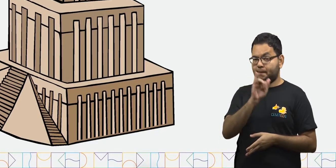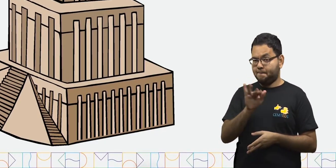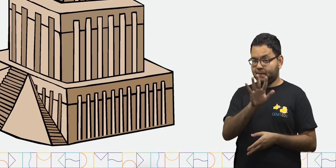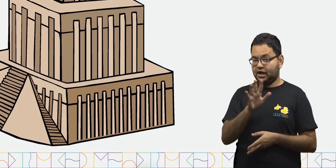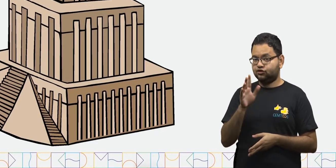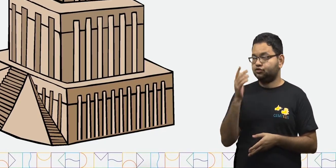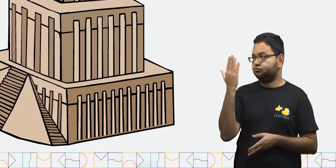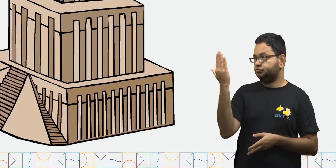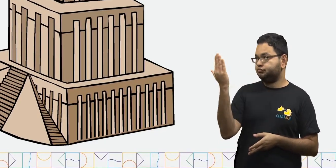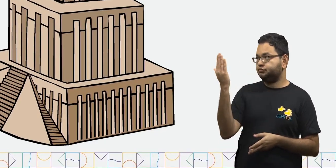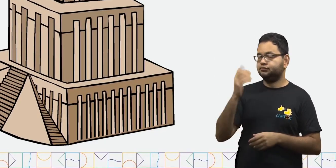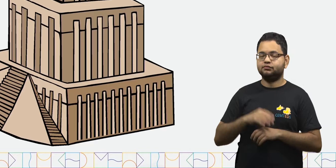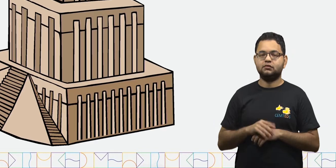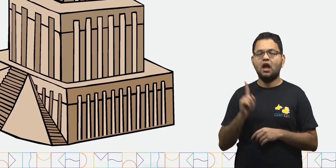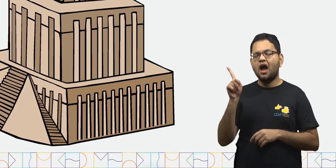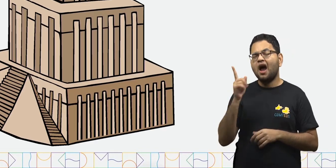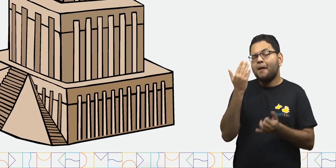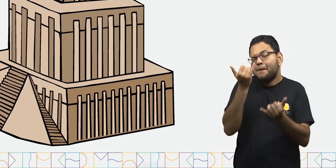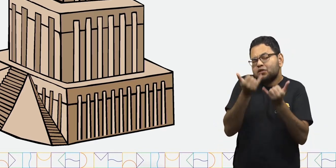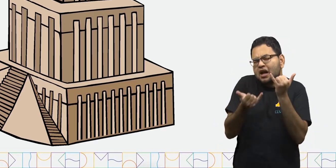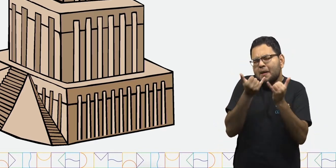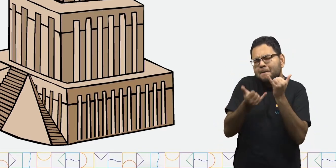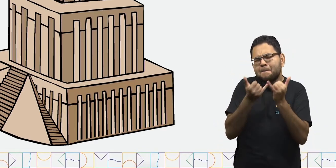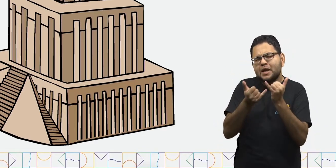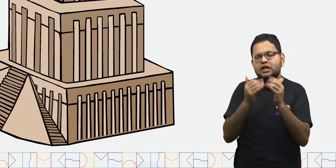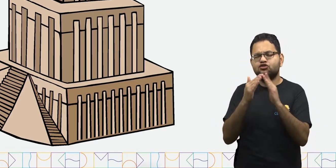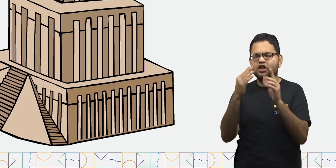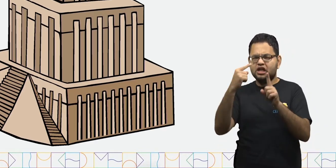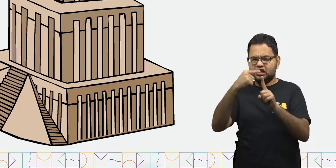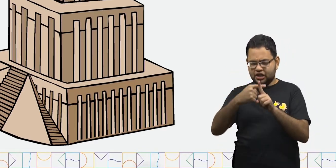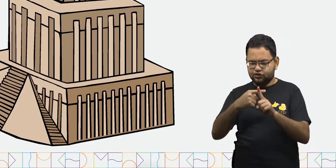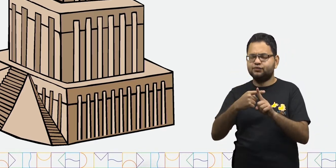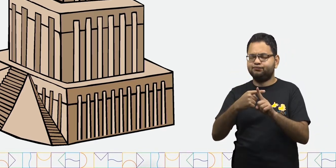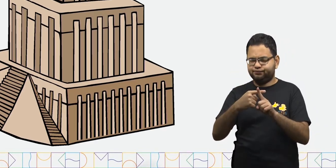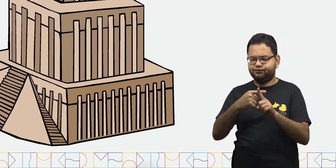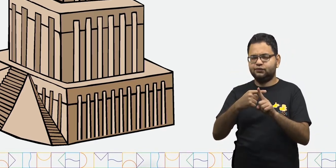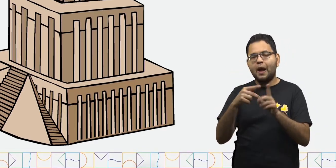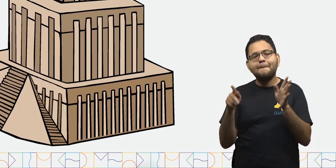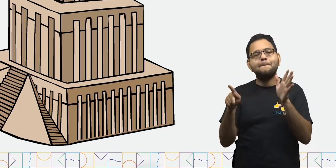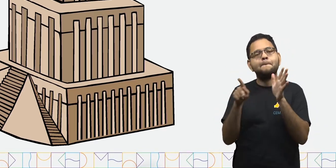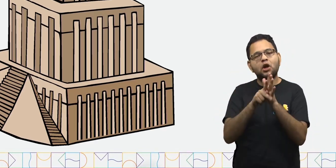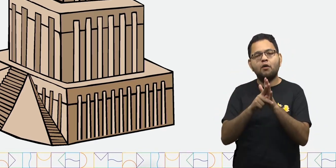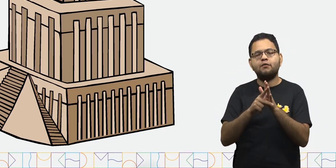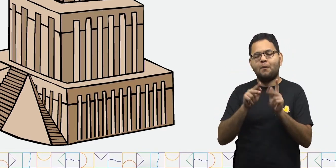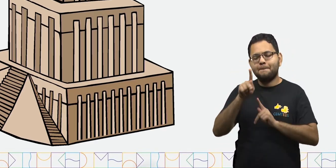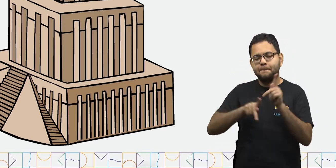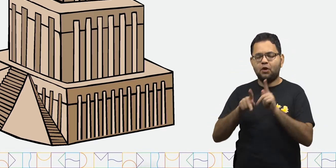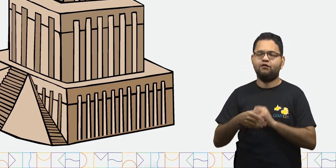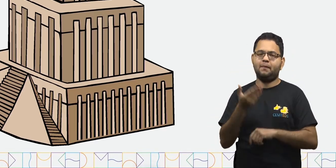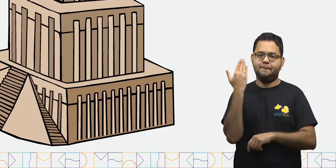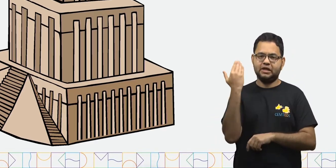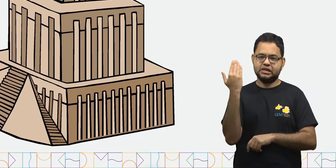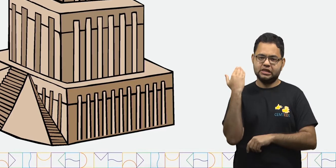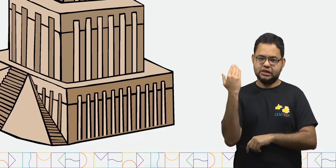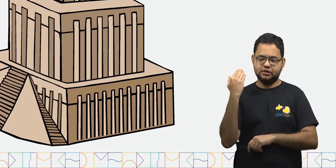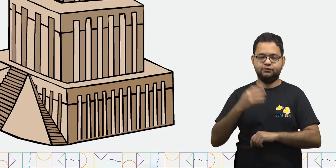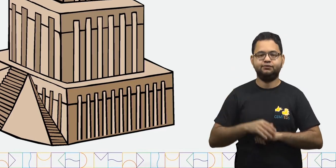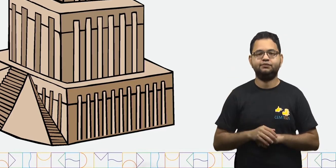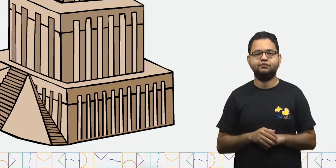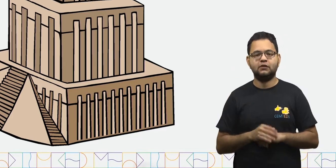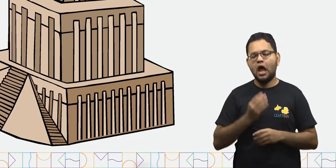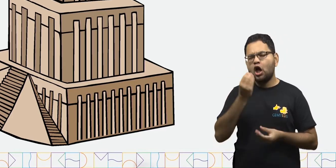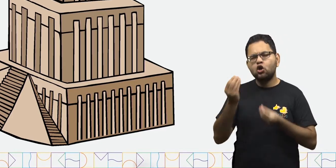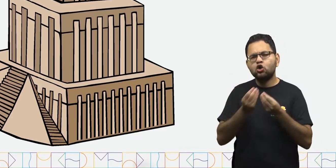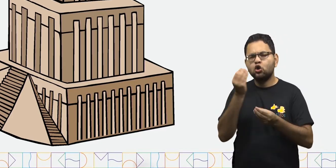arquitetônicas, uma forma de templo, criado pelos sumérios e comum para babilônicos e assírios. O acesso